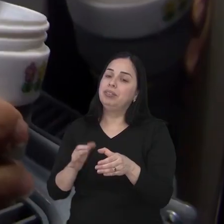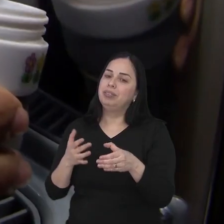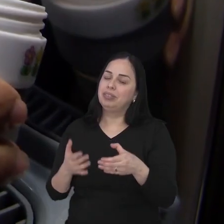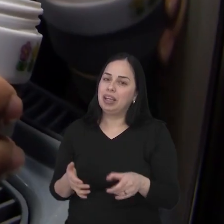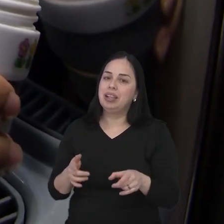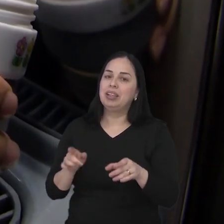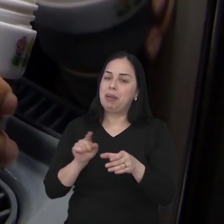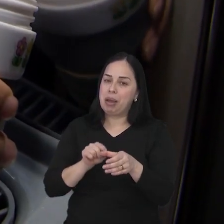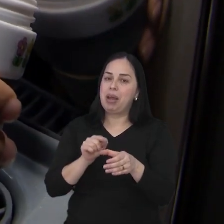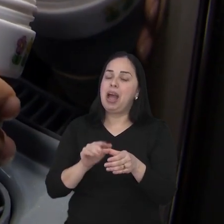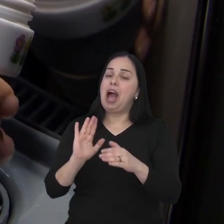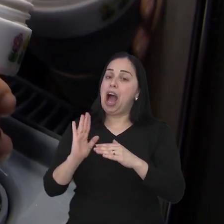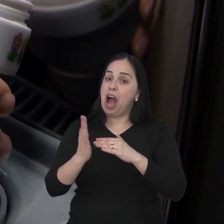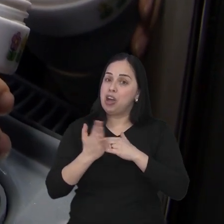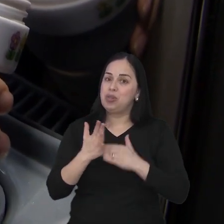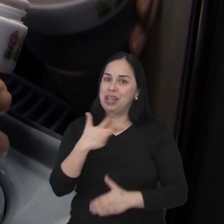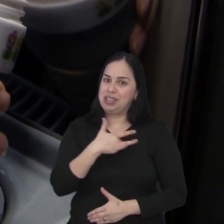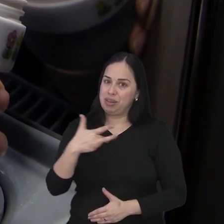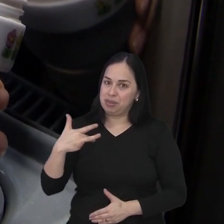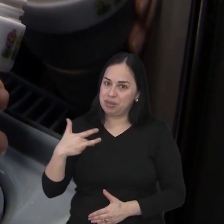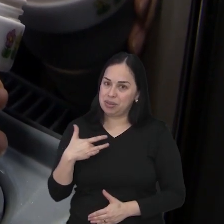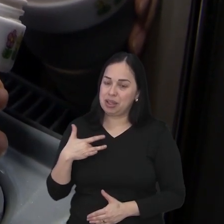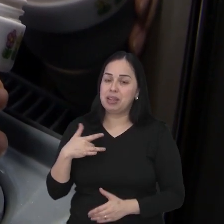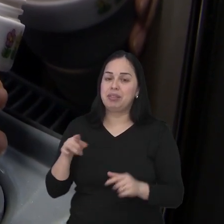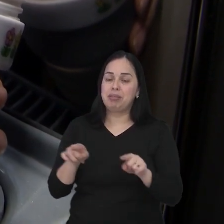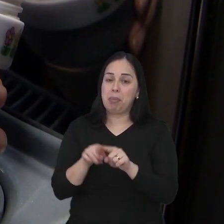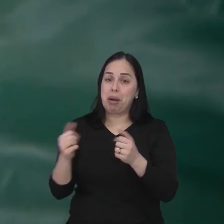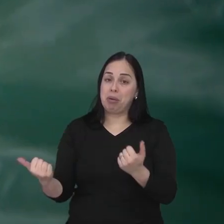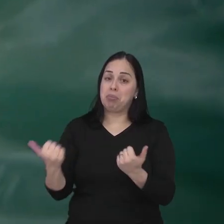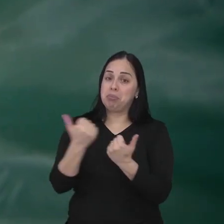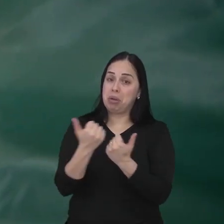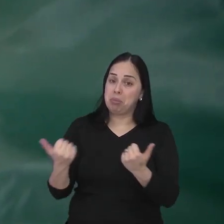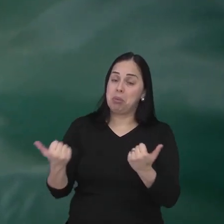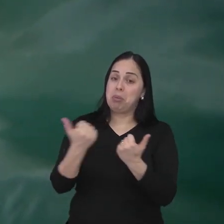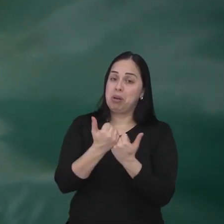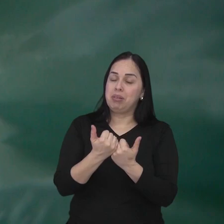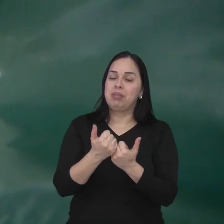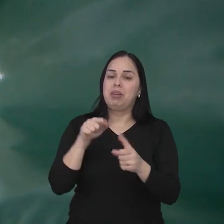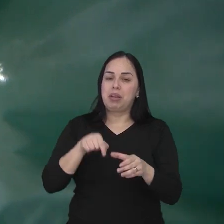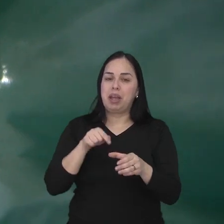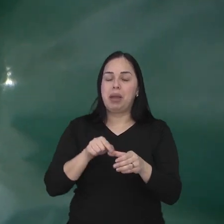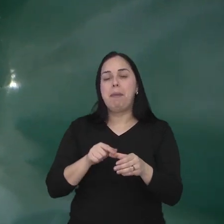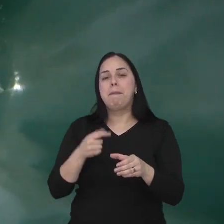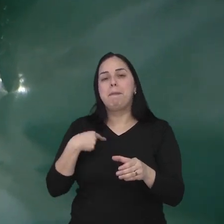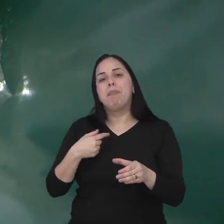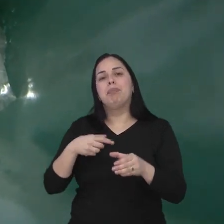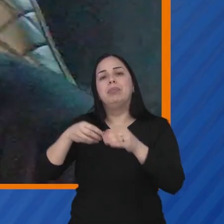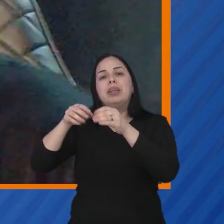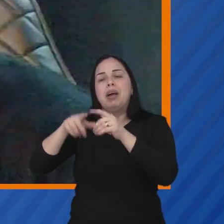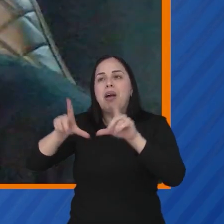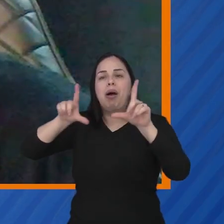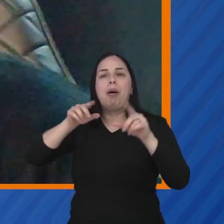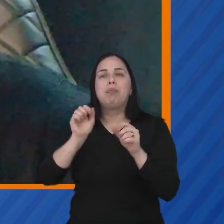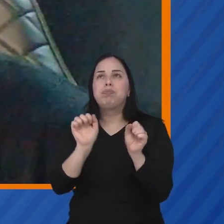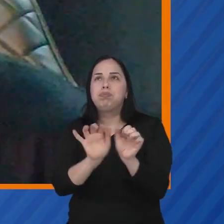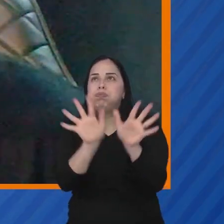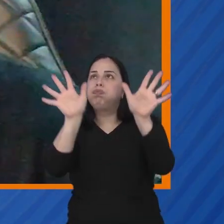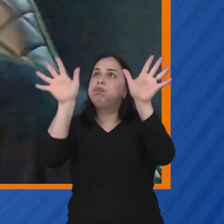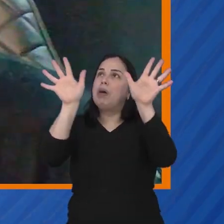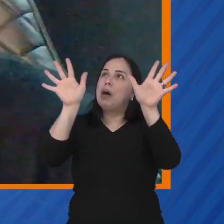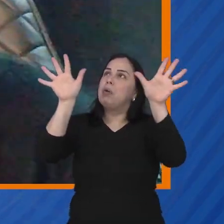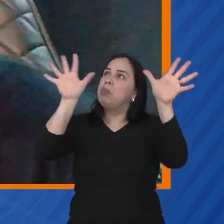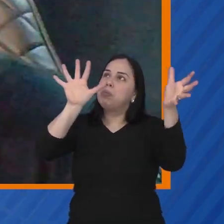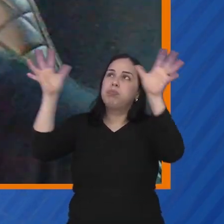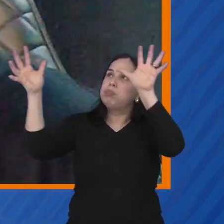substâncias. Além de ser benéfica para a saúde, a substituição ainda reduz a poluição ambiental.